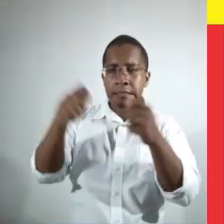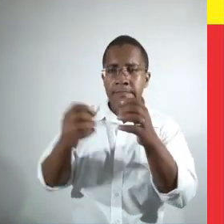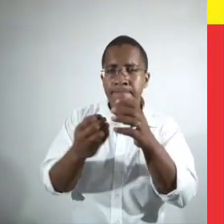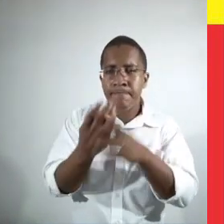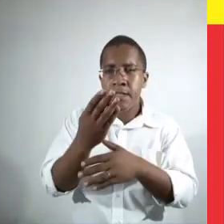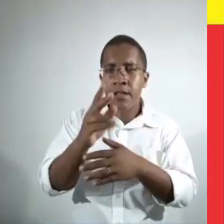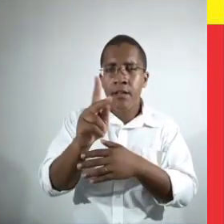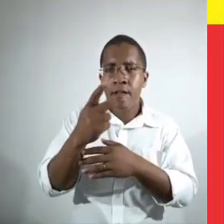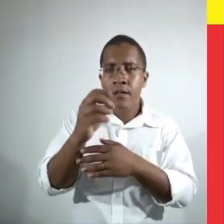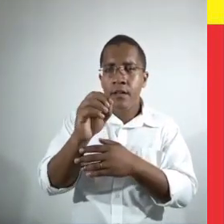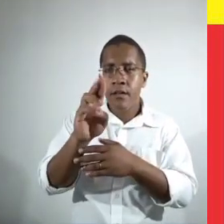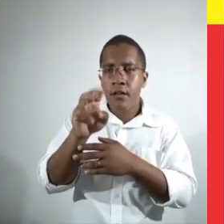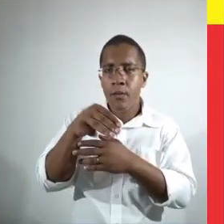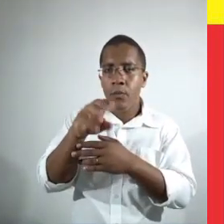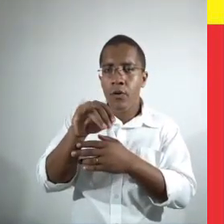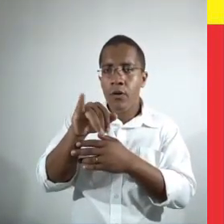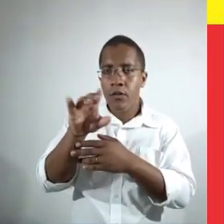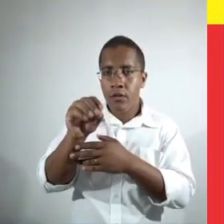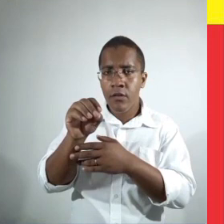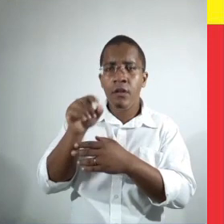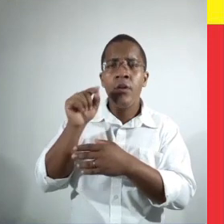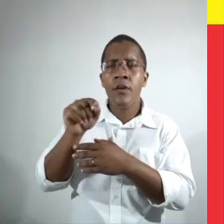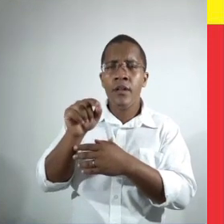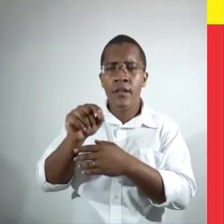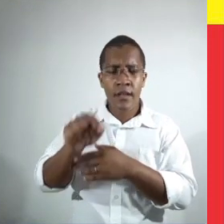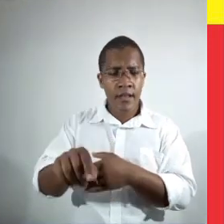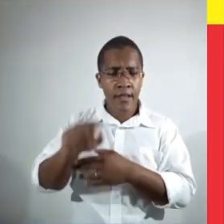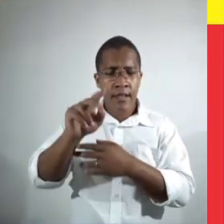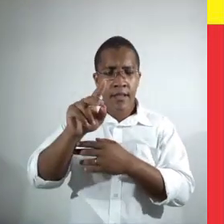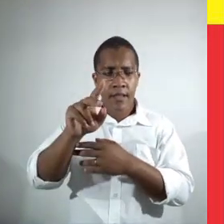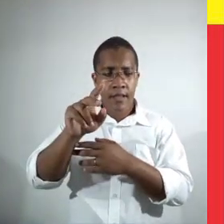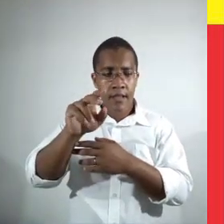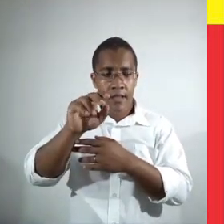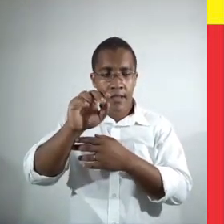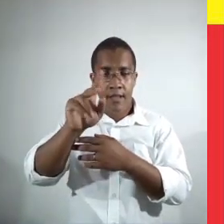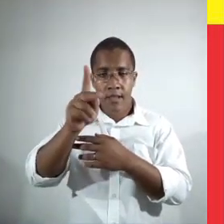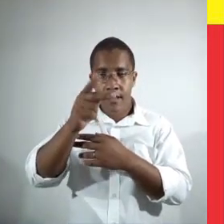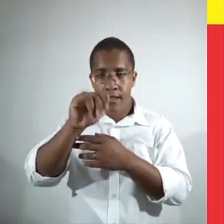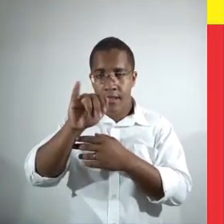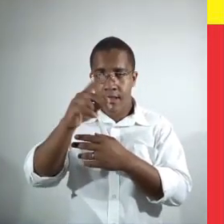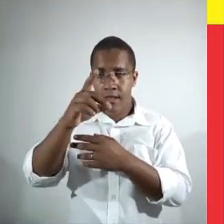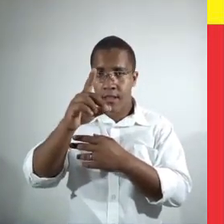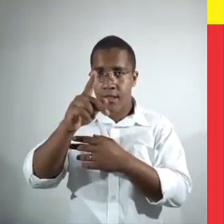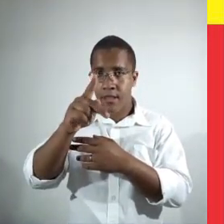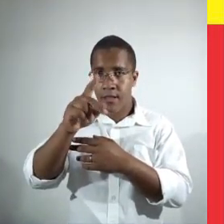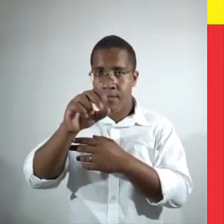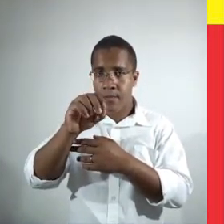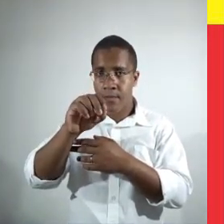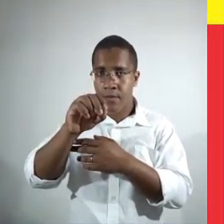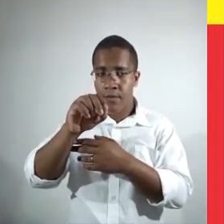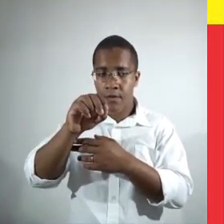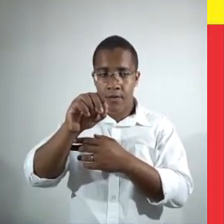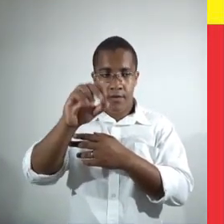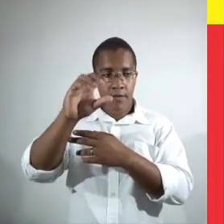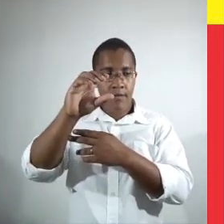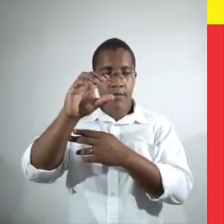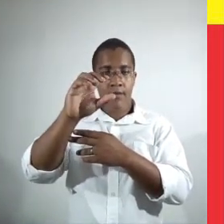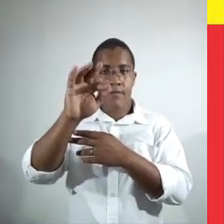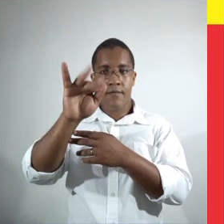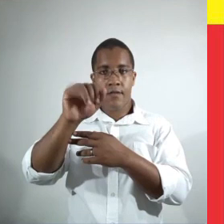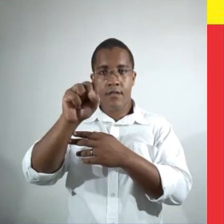hormônios, que é a hipófise, certo? A hipófise, ela está próxima